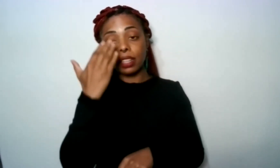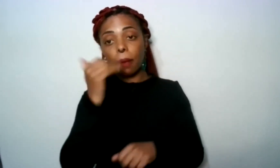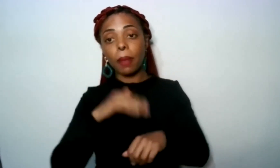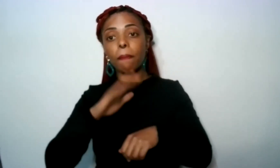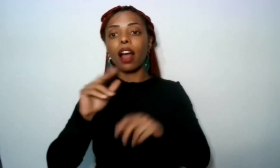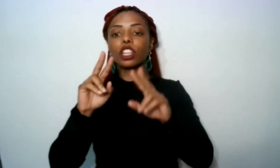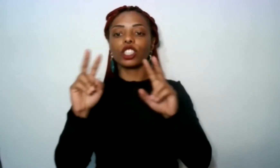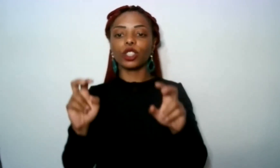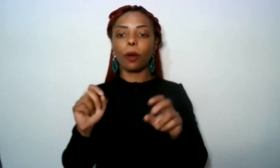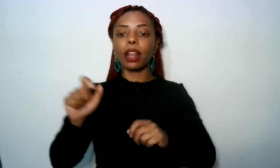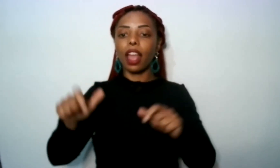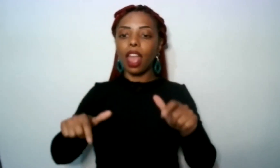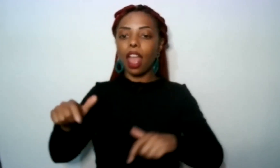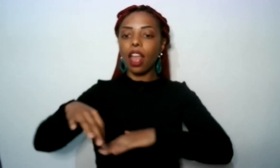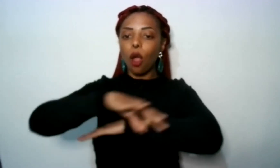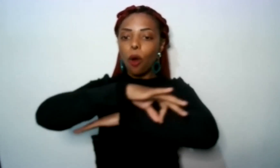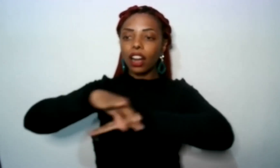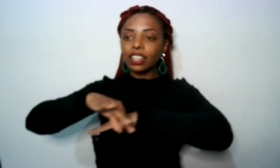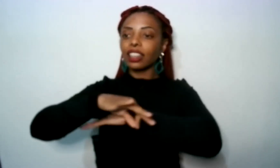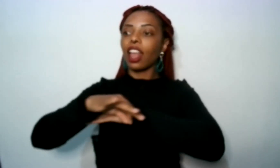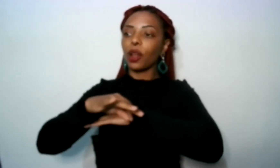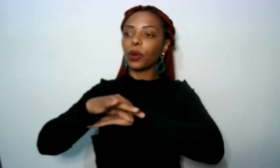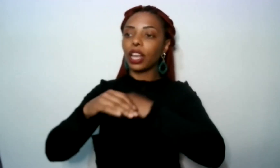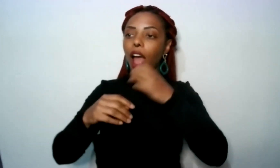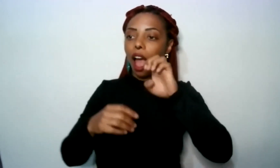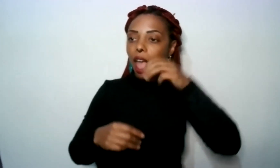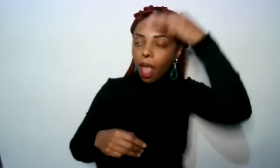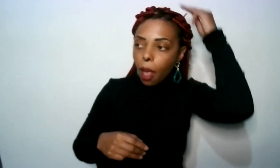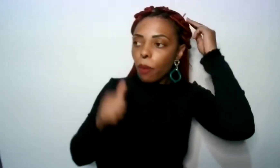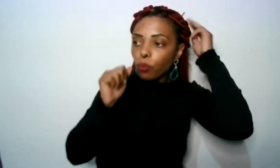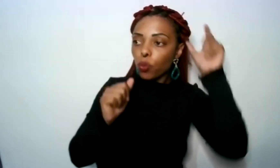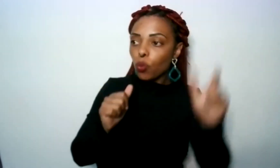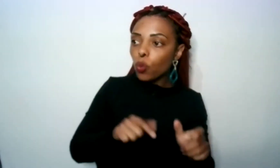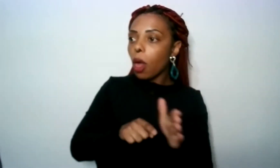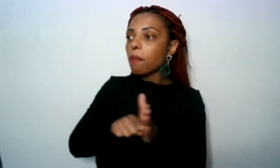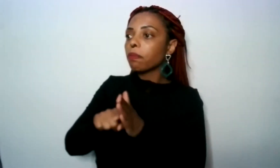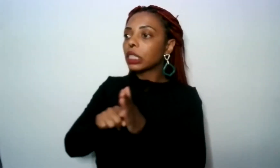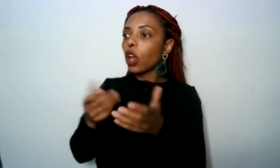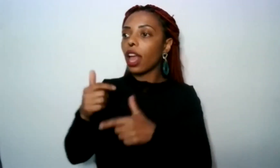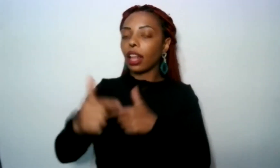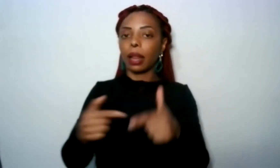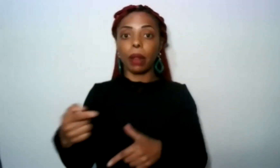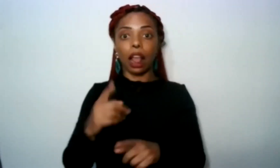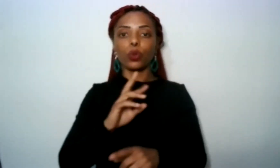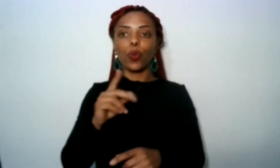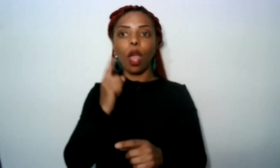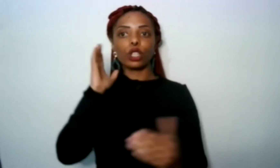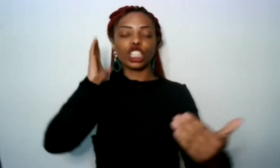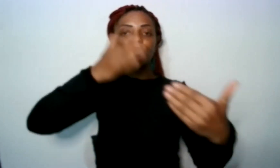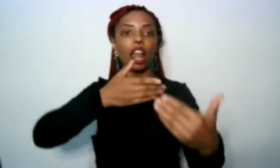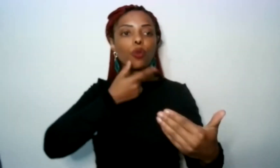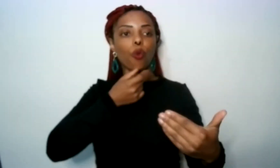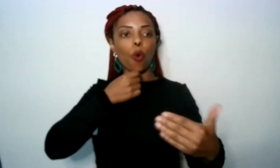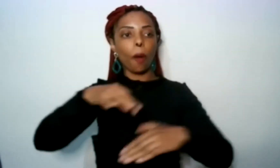os arquitetos que ela buscou pra fazer porque ela não foi direto no arquiteto que fez a casa ela fez uma